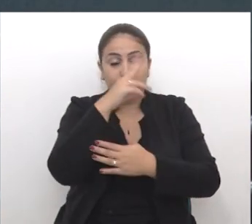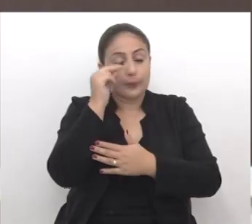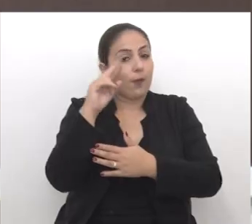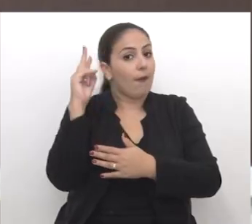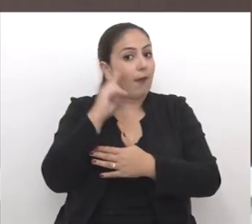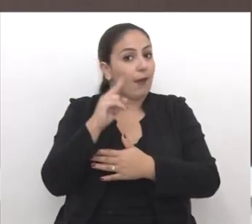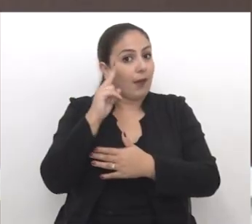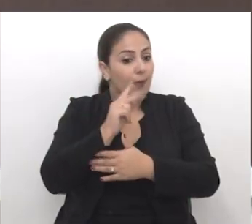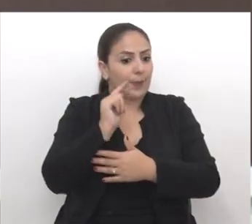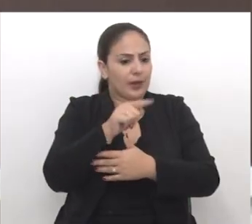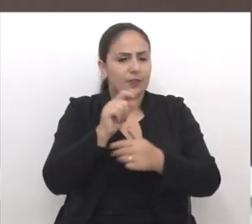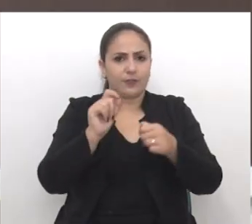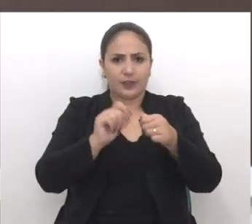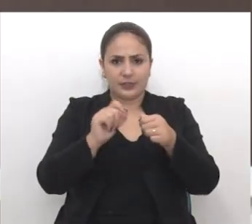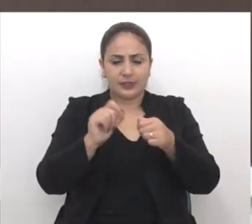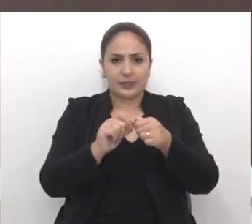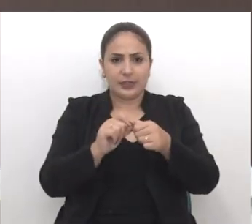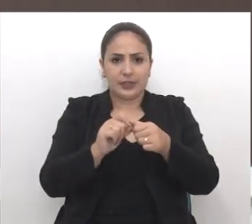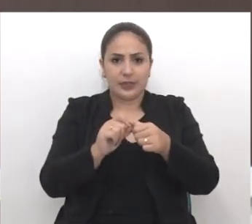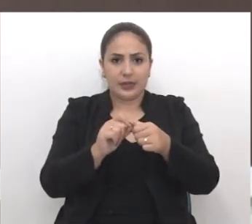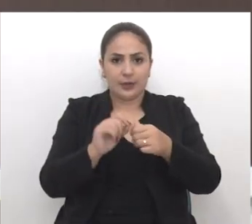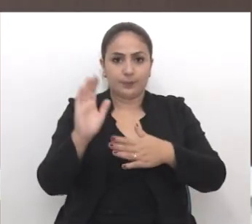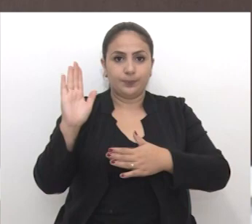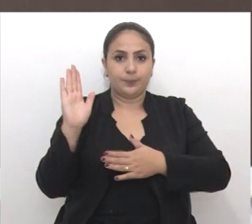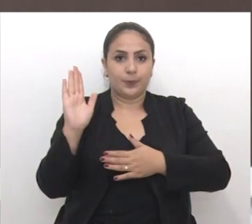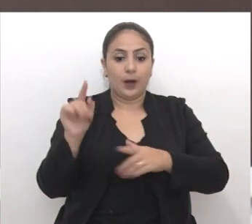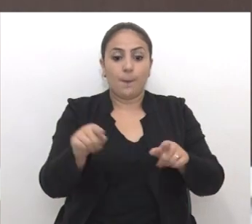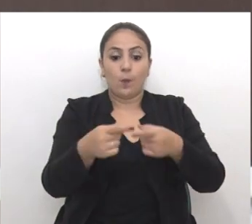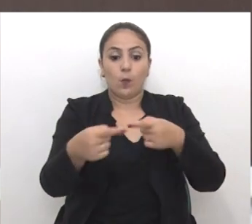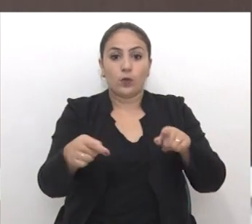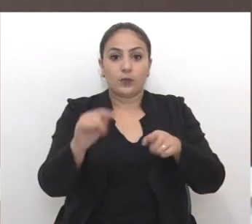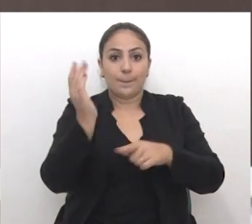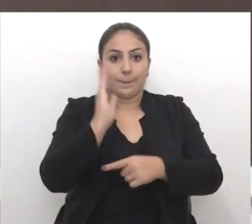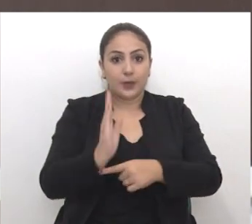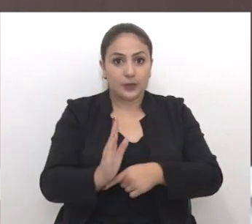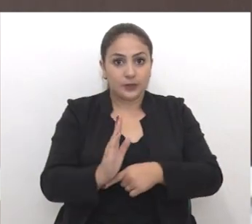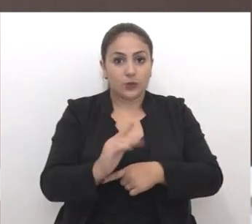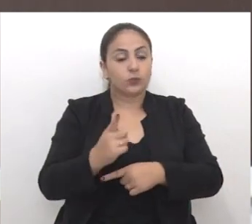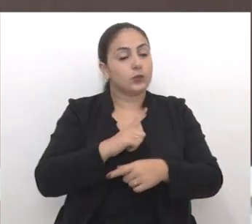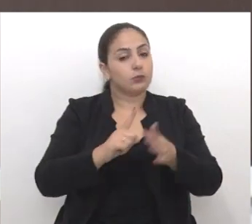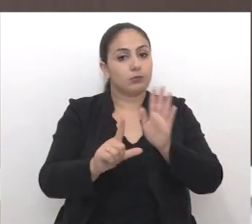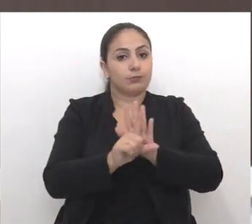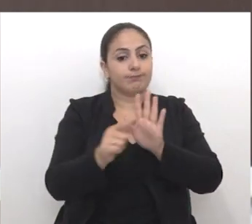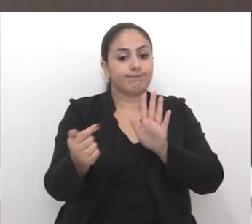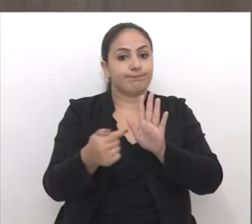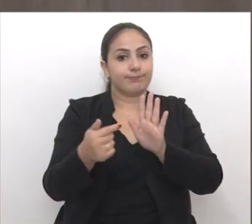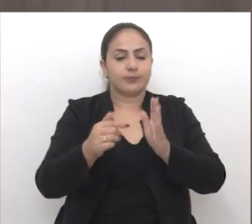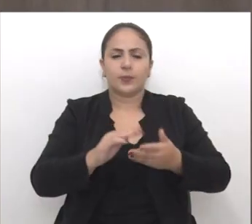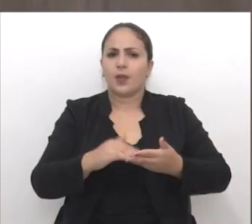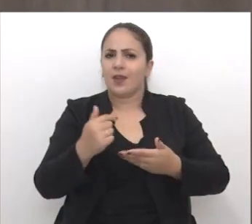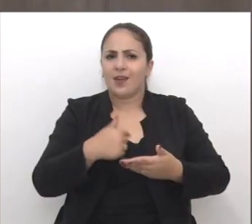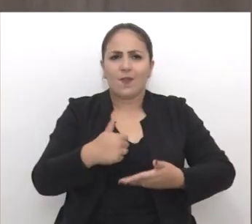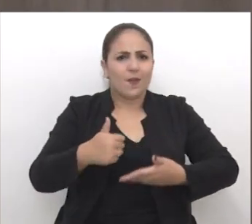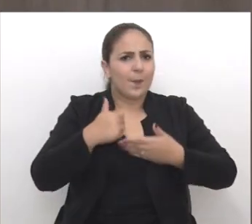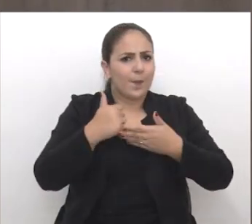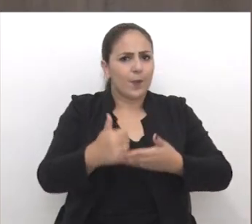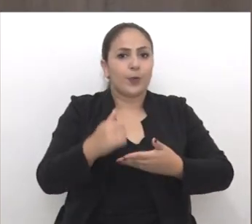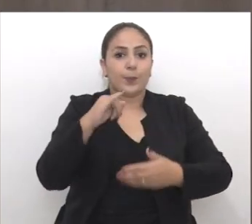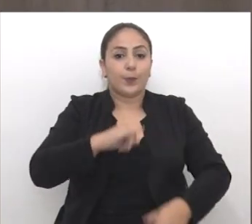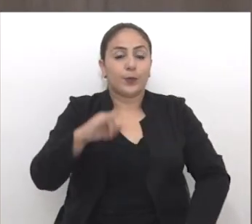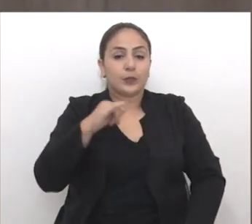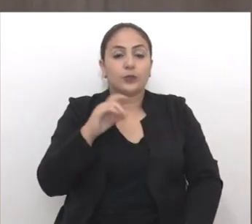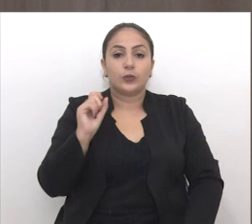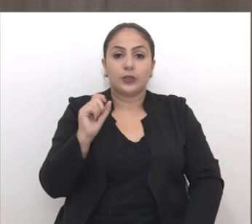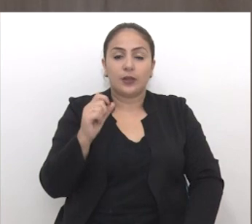municipais, lembra que a execução do hino nacional nos educandários está prevista em lei. Sou totalmente favorável.